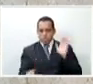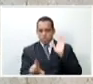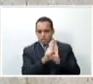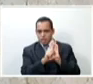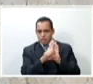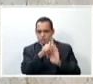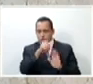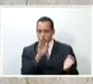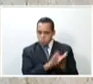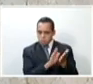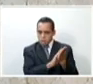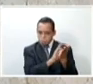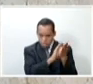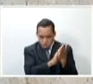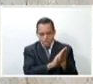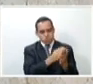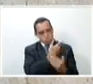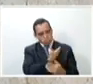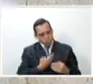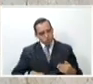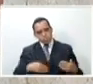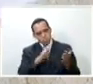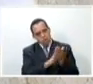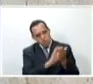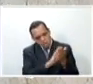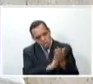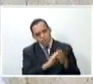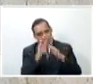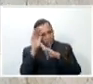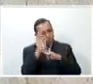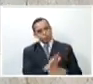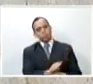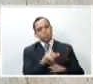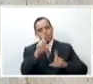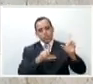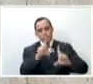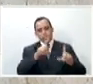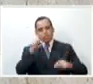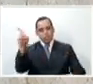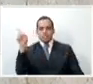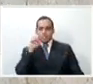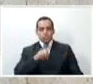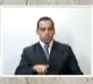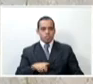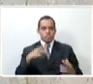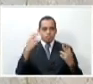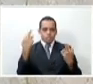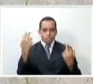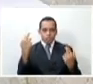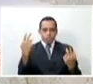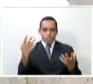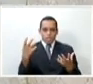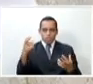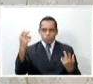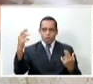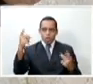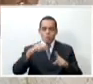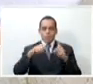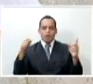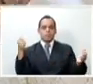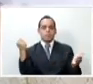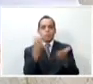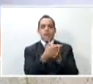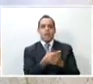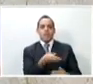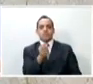são elogiados pelas autoridades americanas, pela imprensa americana, e todo mundo quer uma polícia igual a polícia americana, só que não sabe pagar, né, Reis?